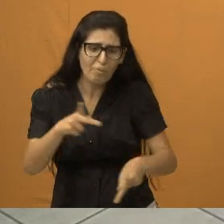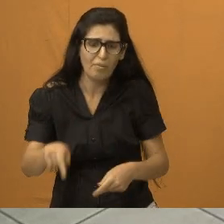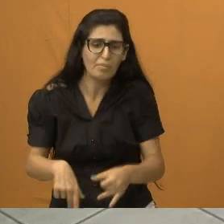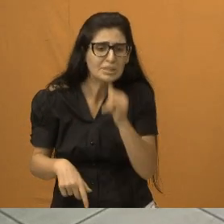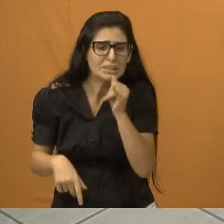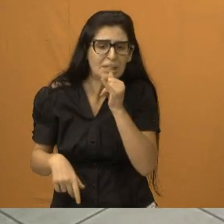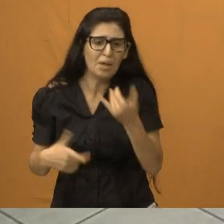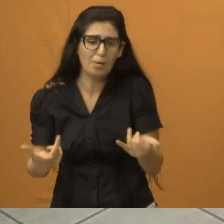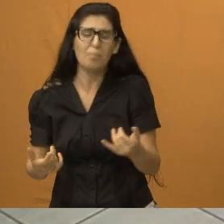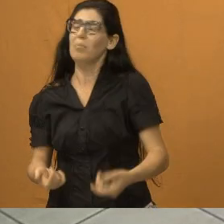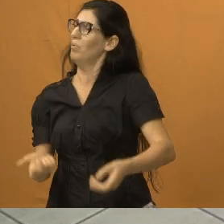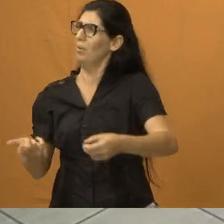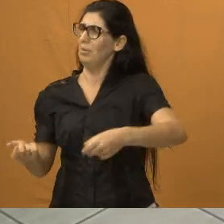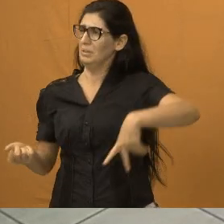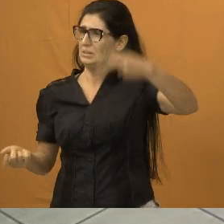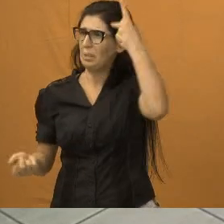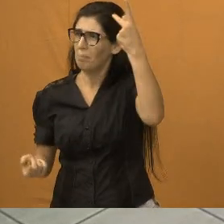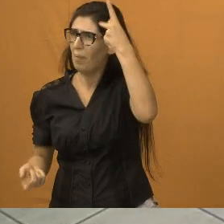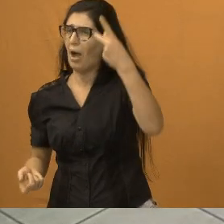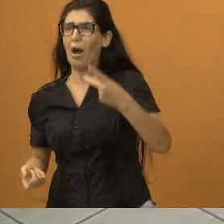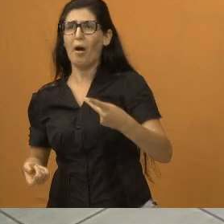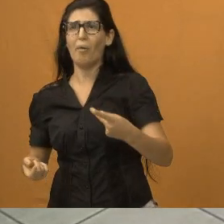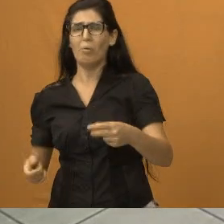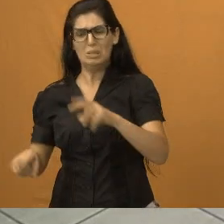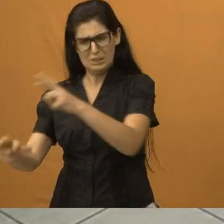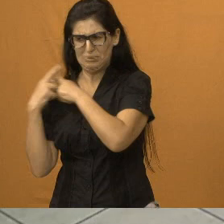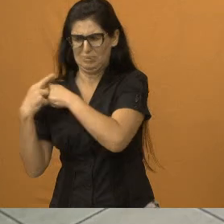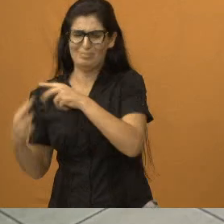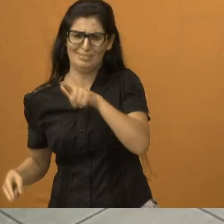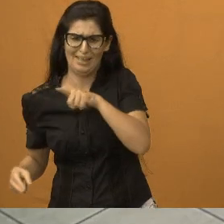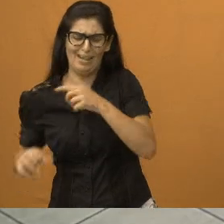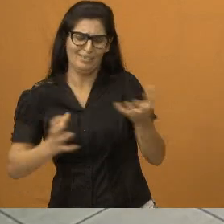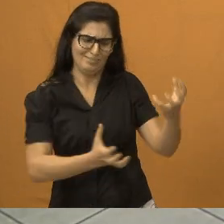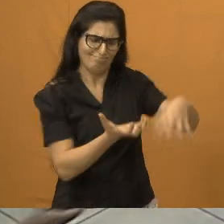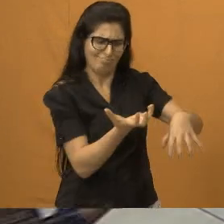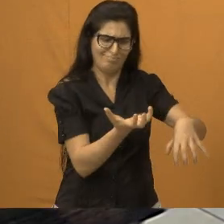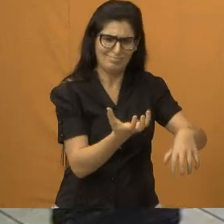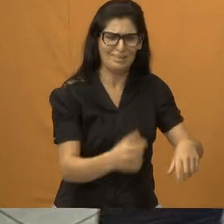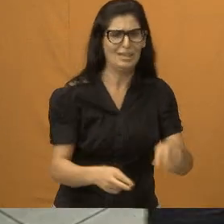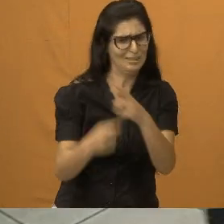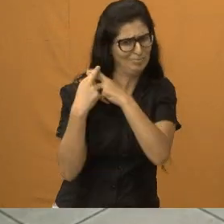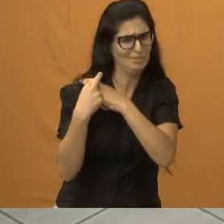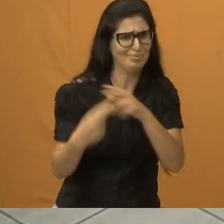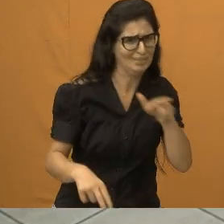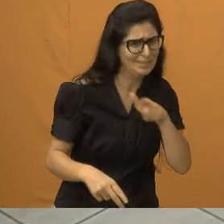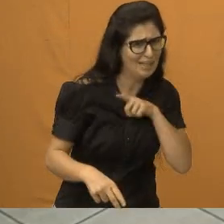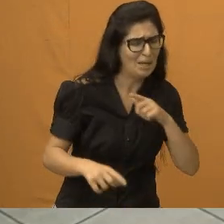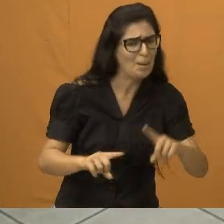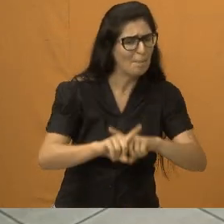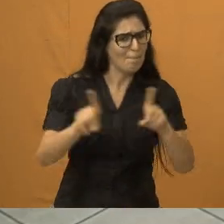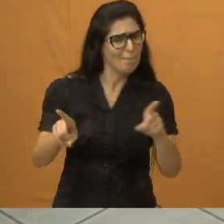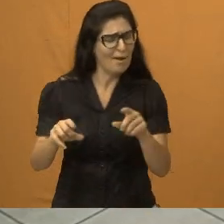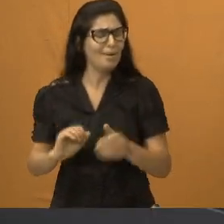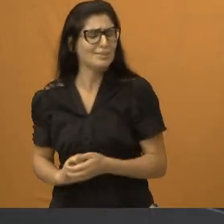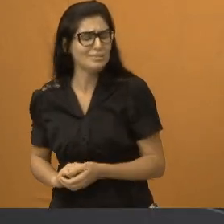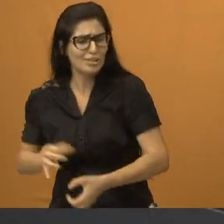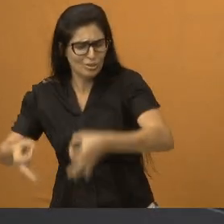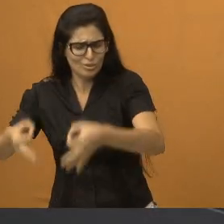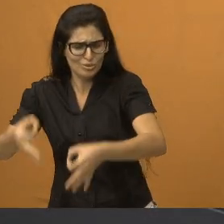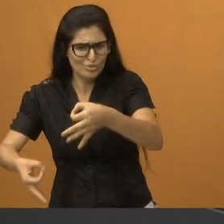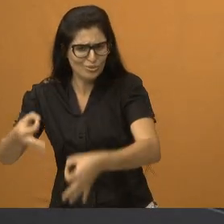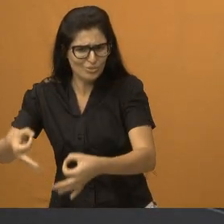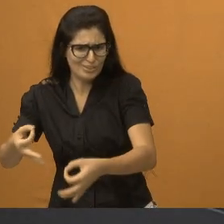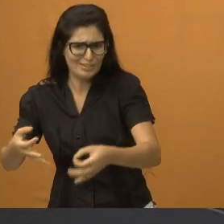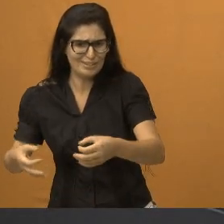quanto Brasília, Federal, também tem responsabilidade e acaba desviando um pouco isso. Eu vou ficar só na judicialização da